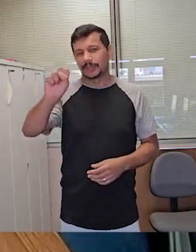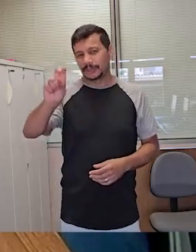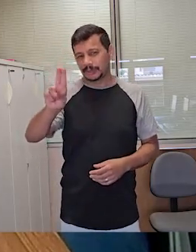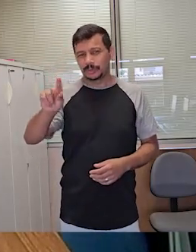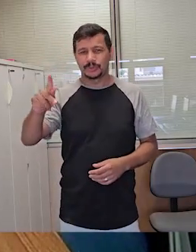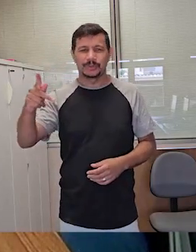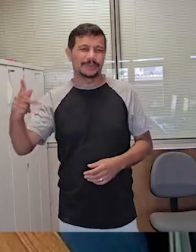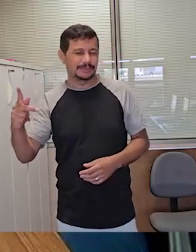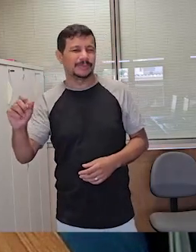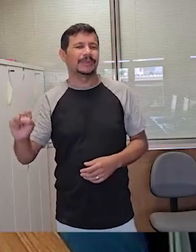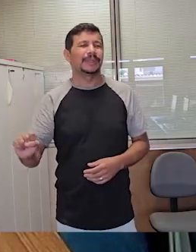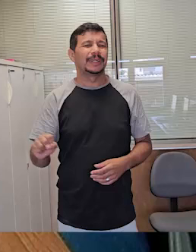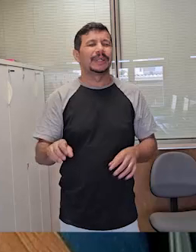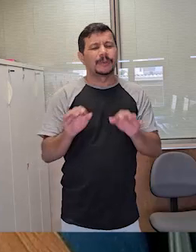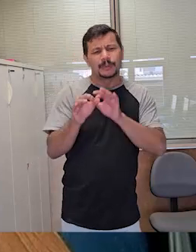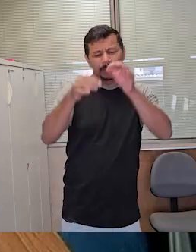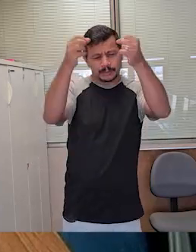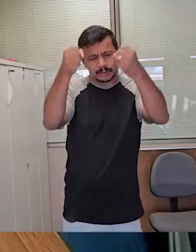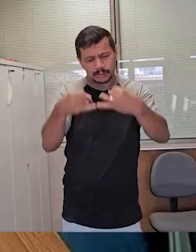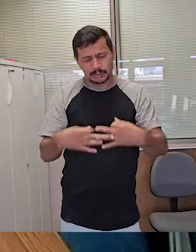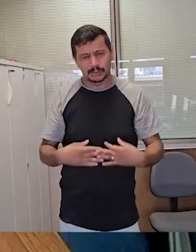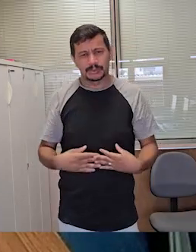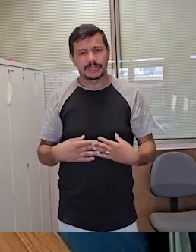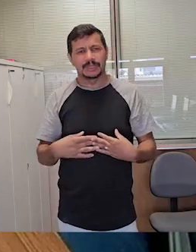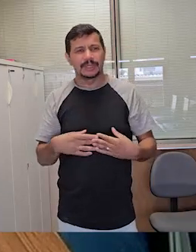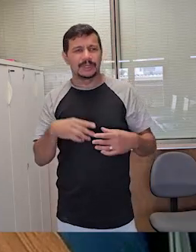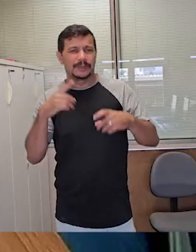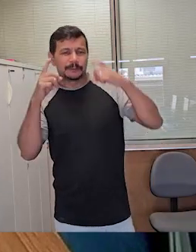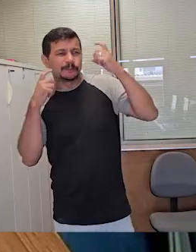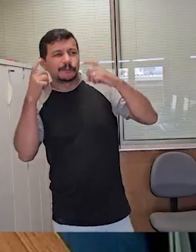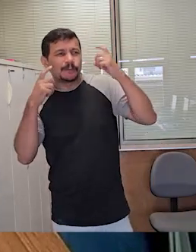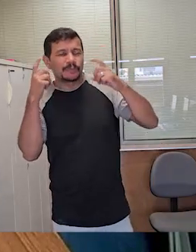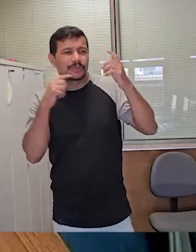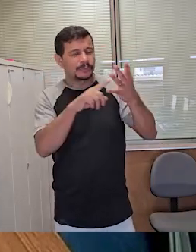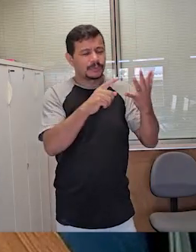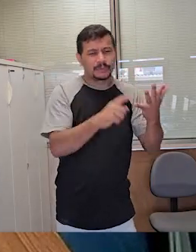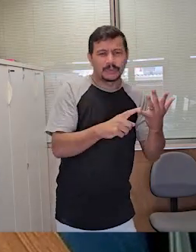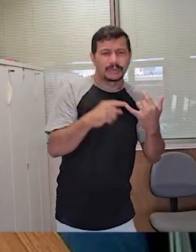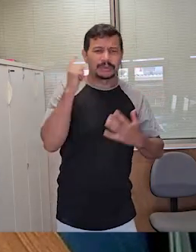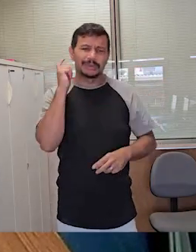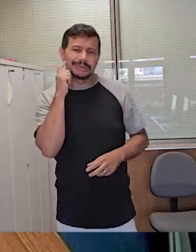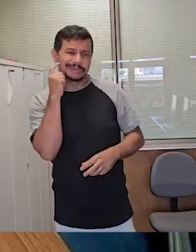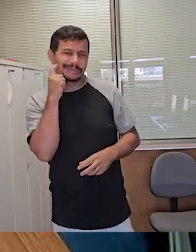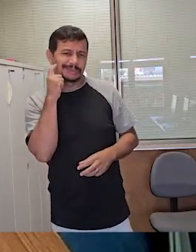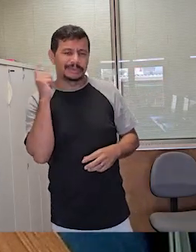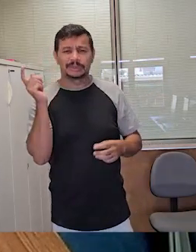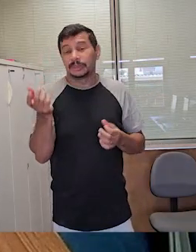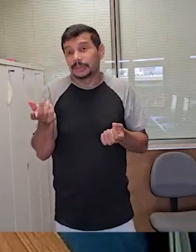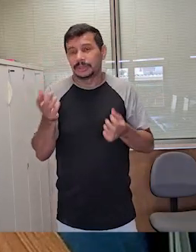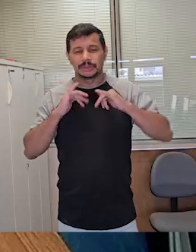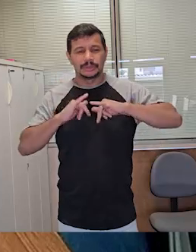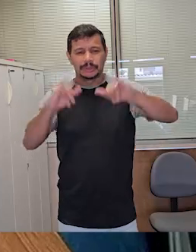né? E ele que fez uma confusão entre dente do siso e o dedo mínimo. E a gente